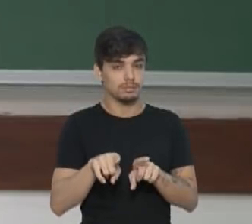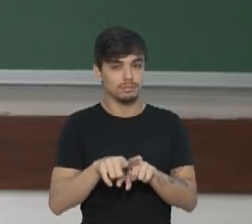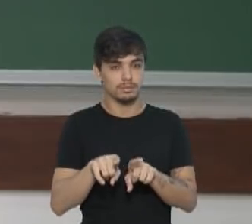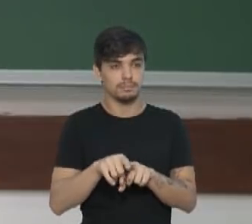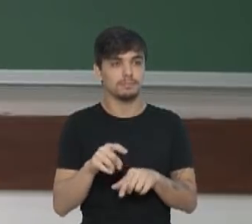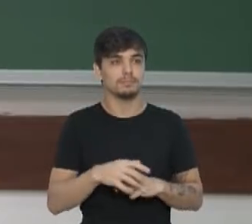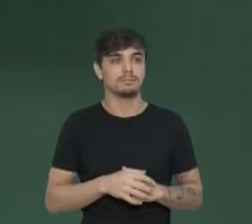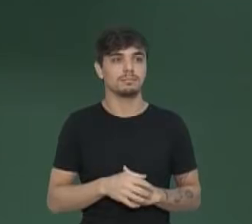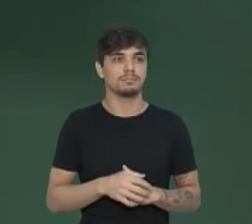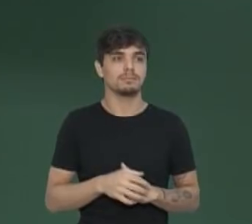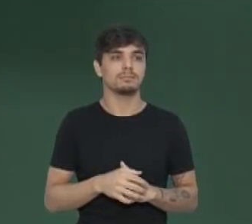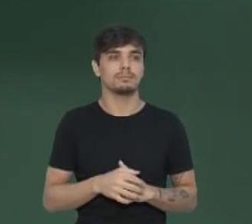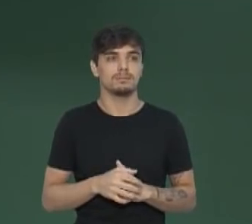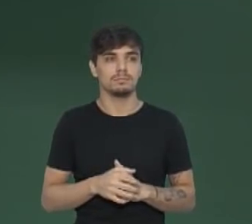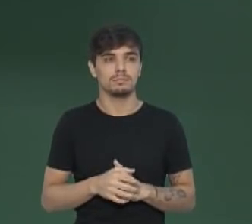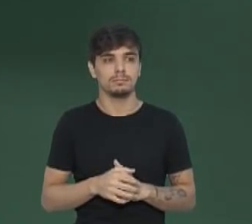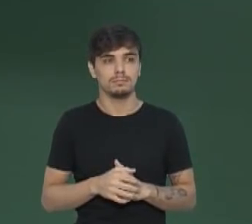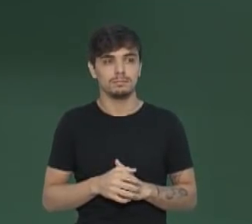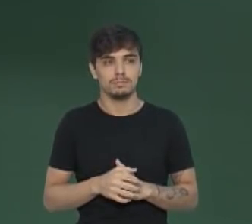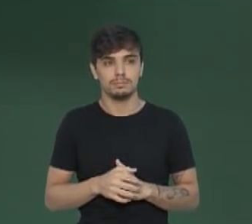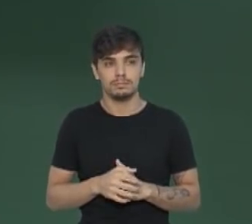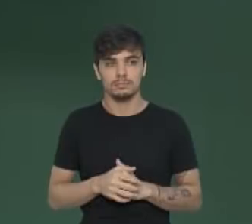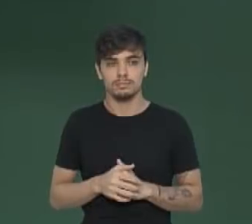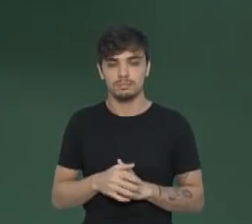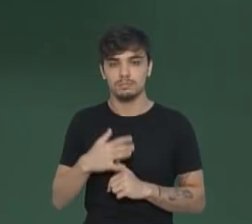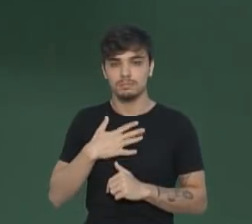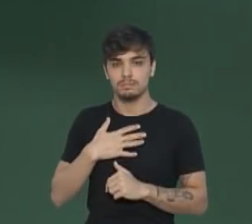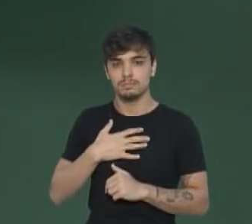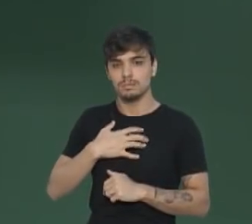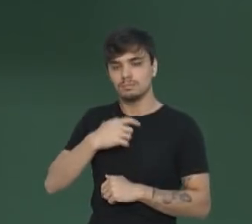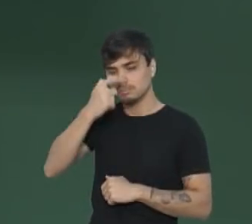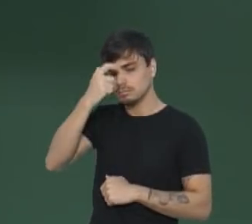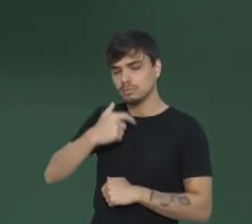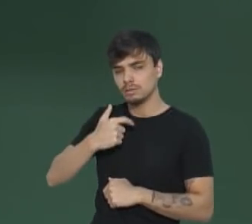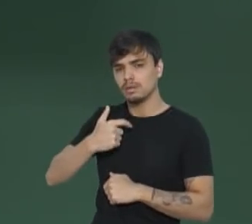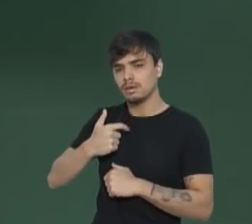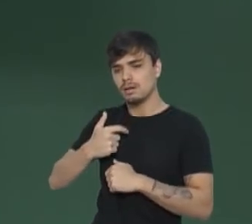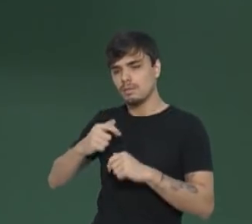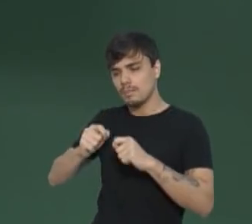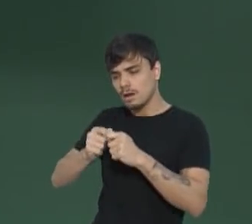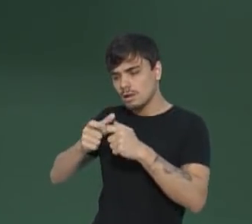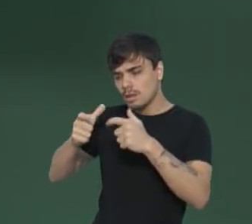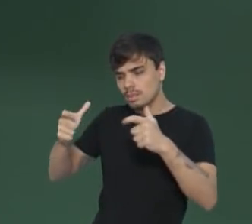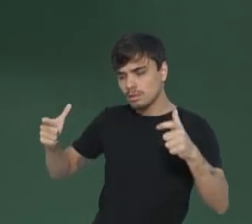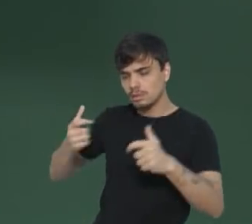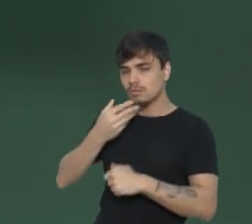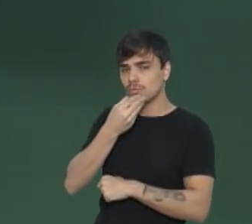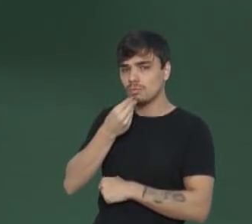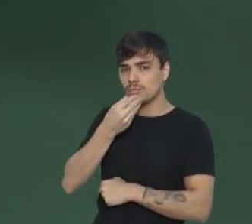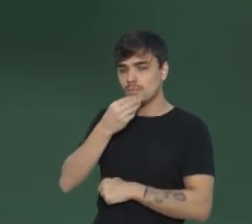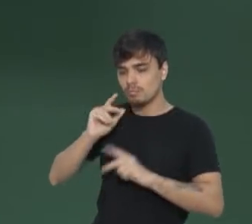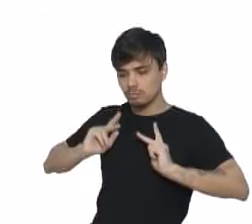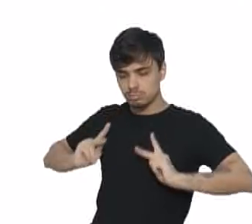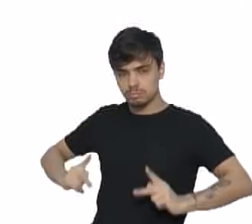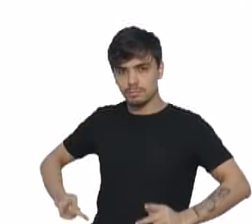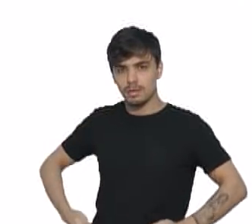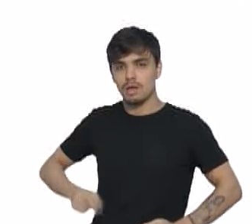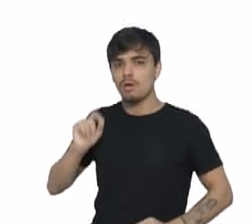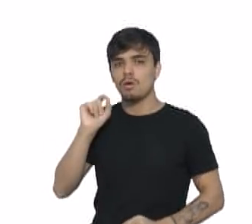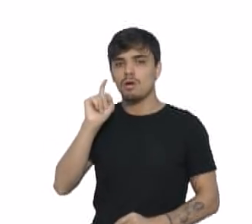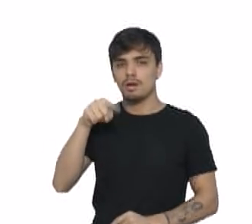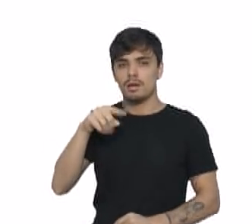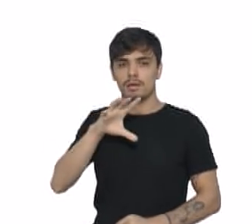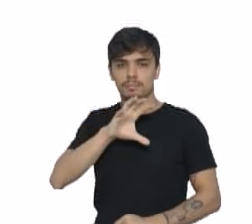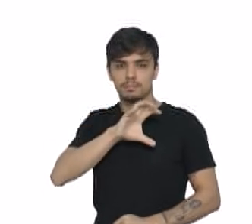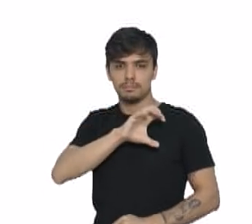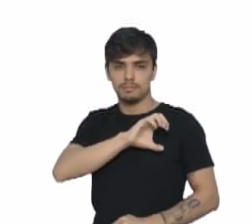seguinte: minha fórmula para a grandeza no homem, para a grandeza no ser humano, portanto, é